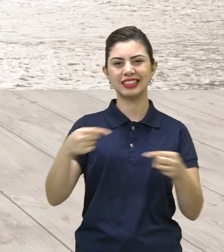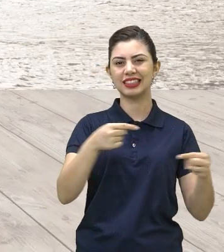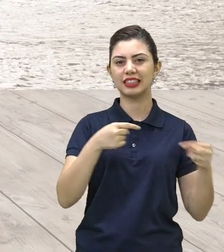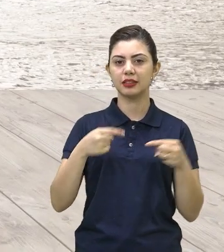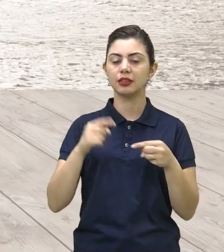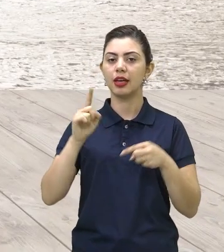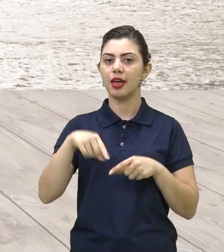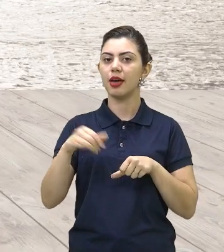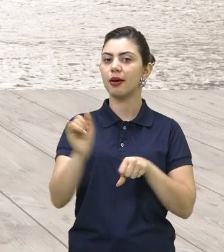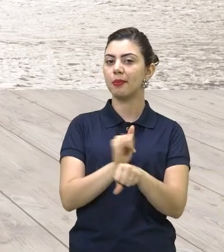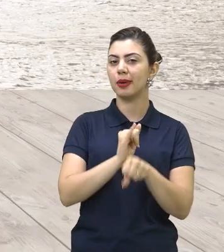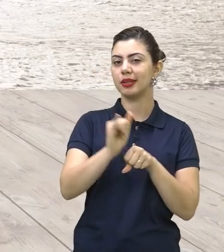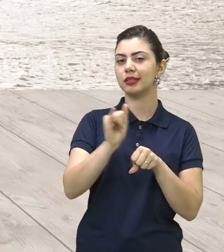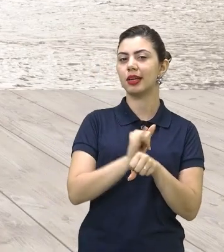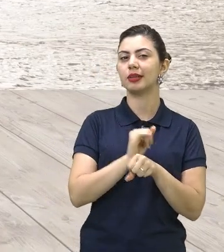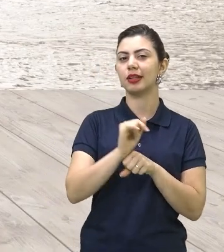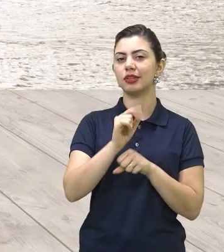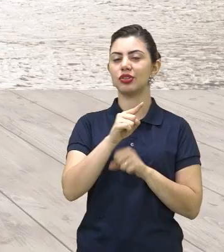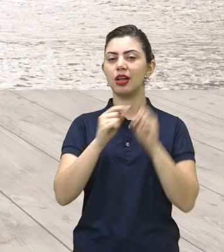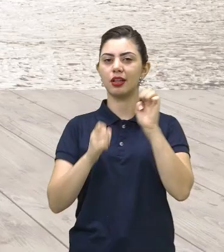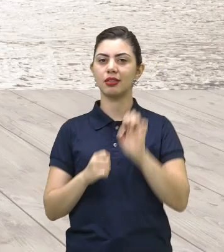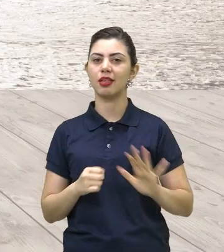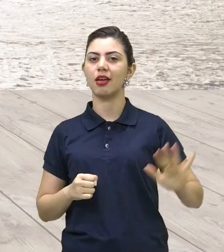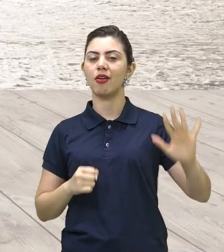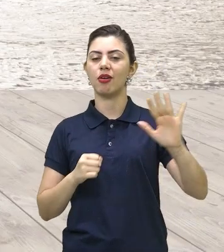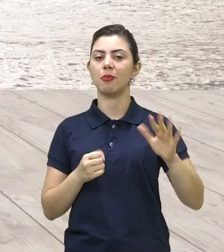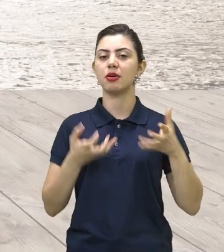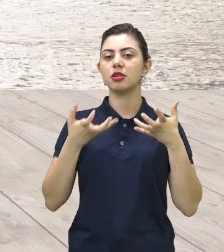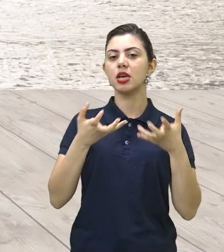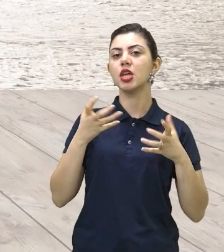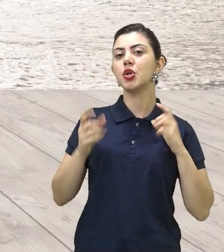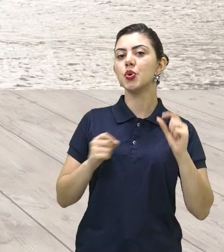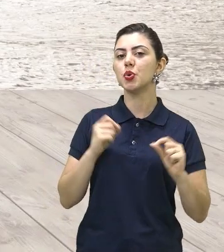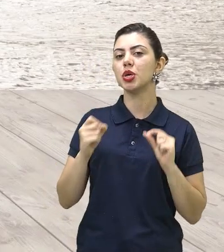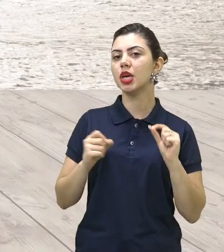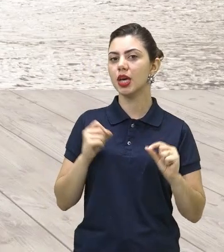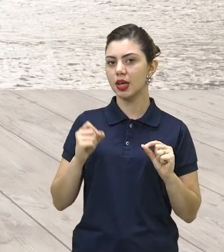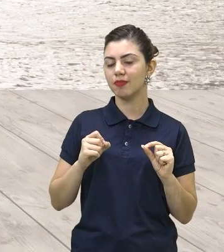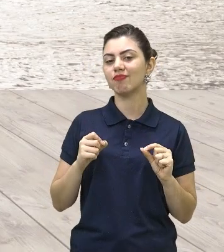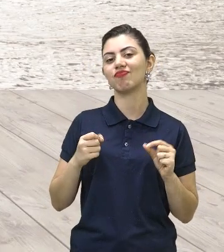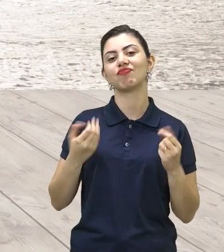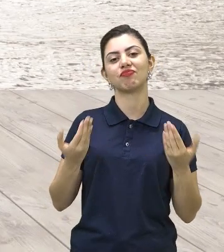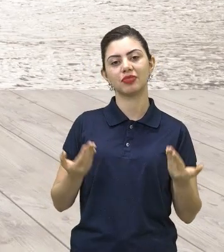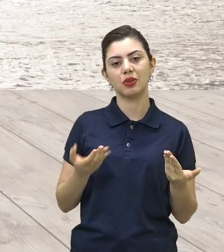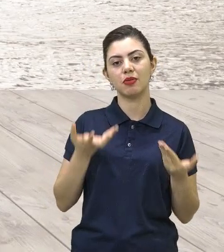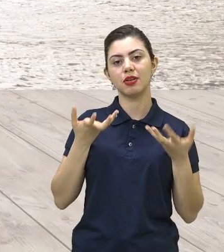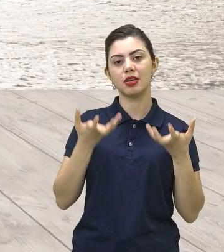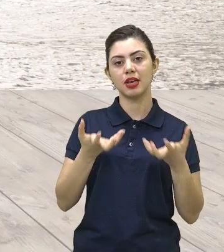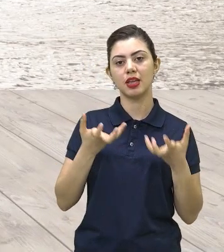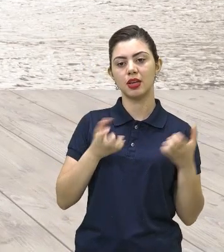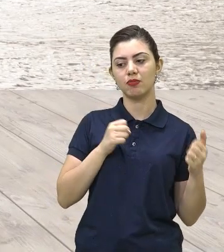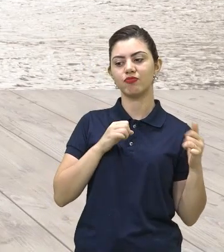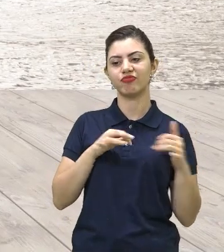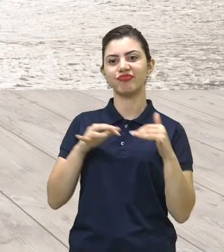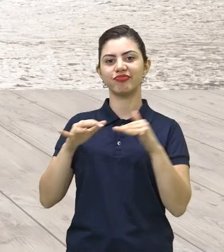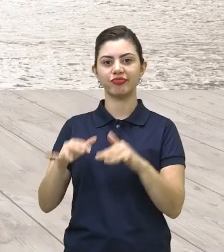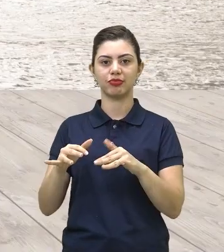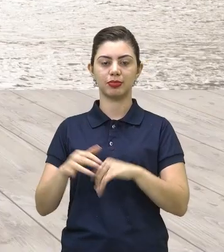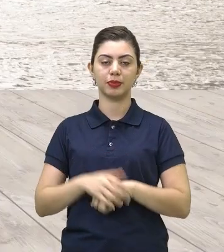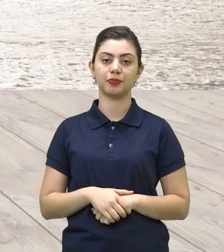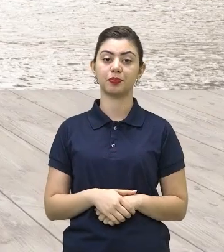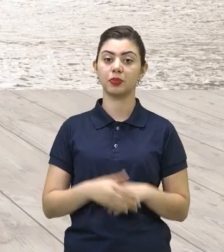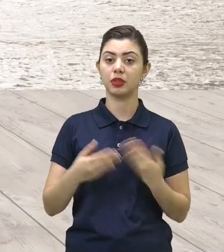muito usada pelos europeus com o objetivo de dominação e ocupação do território. O